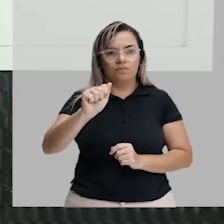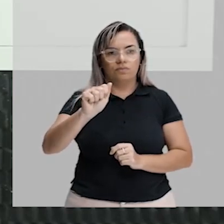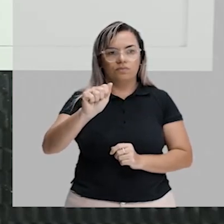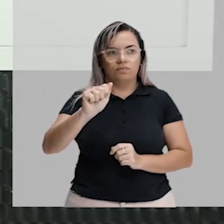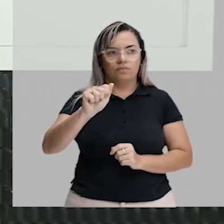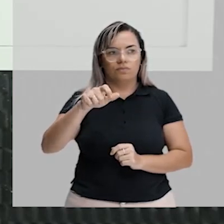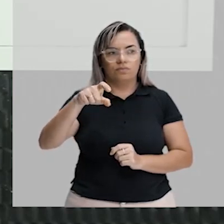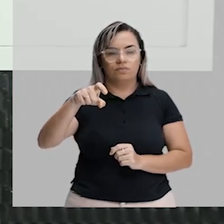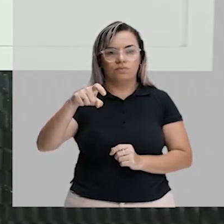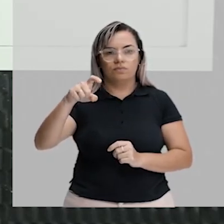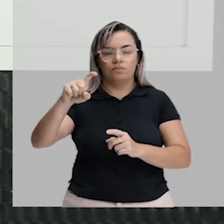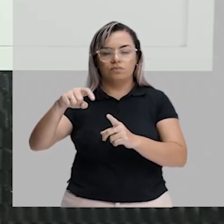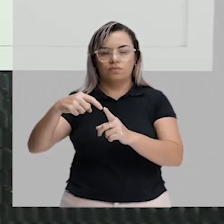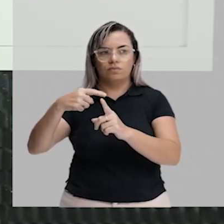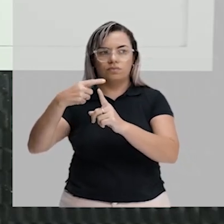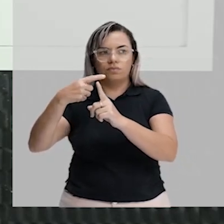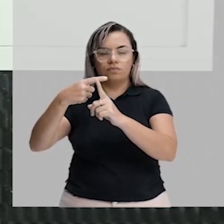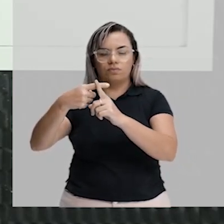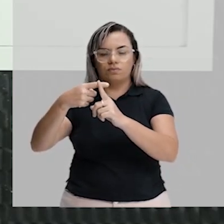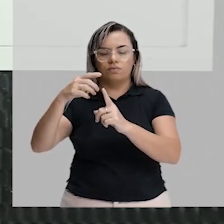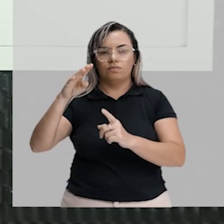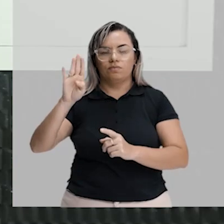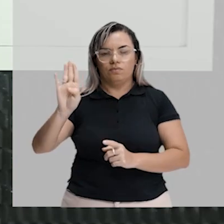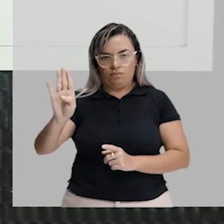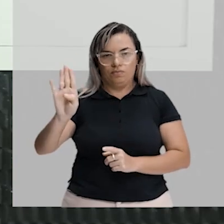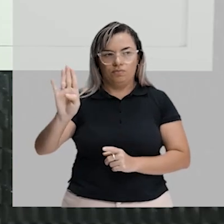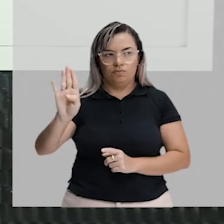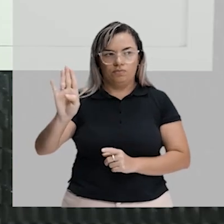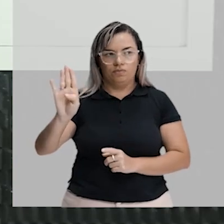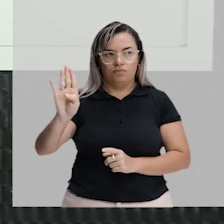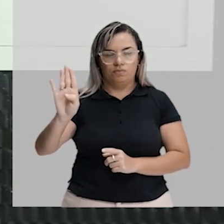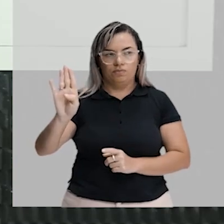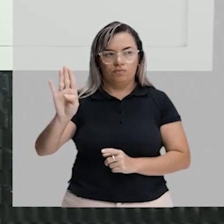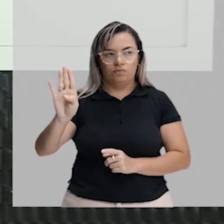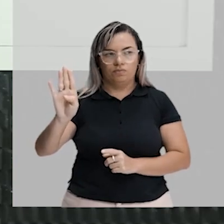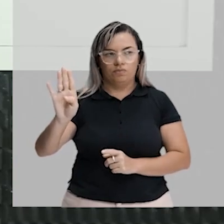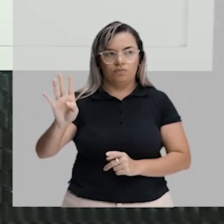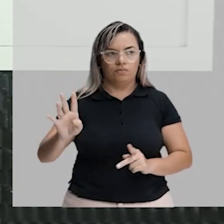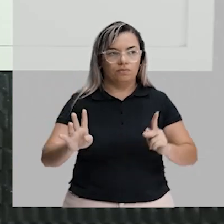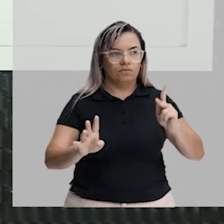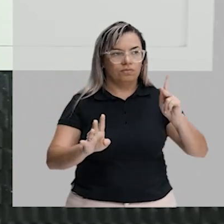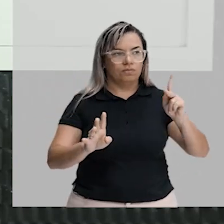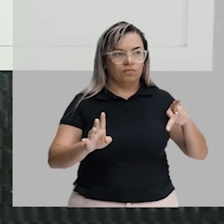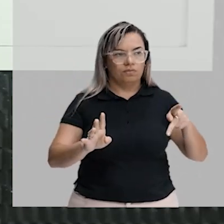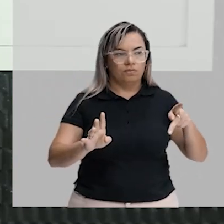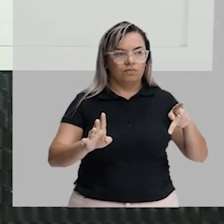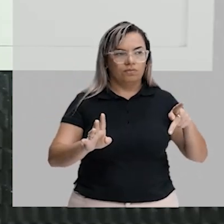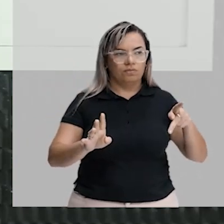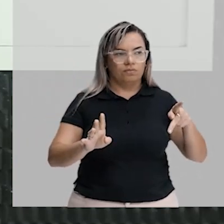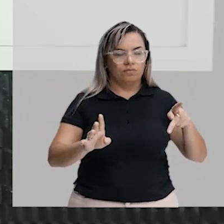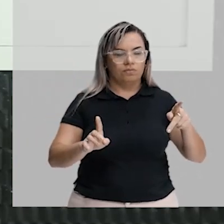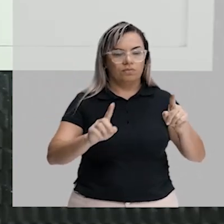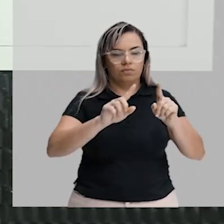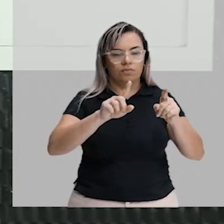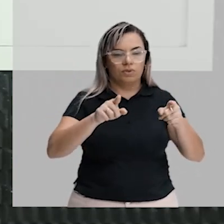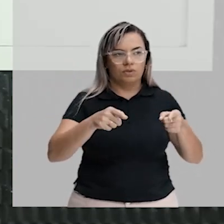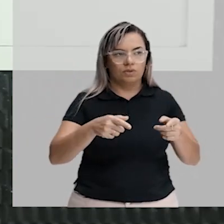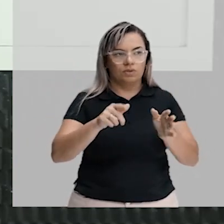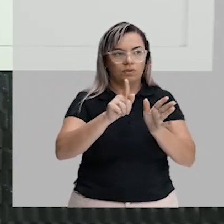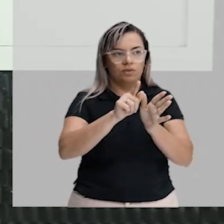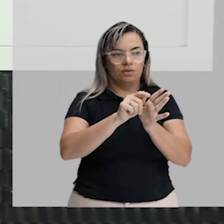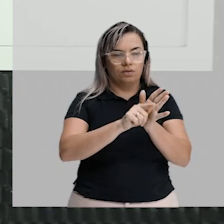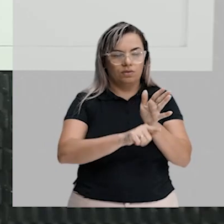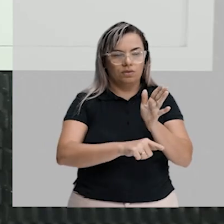b. Certo? Se ele está dizendo para mim que o p de menos 1